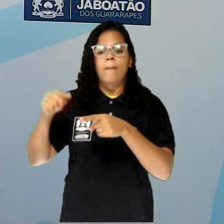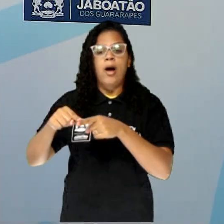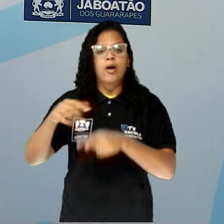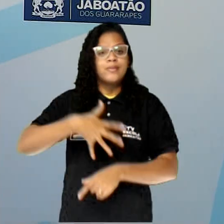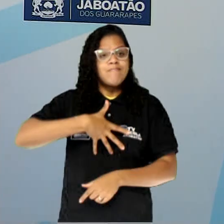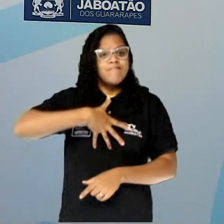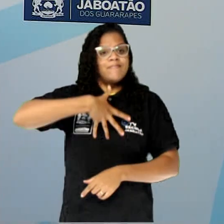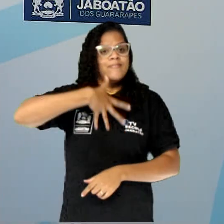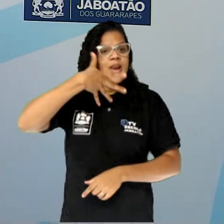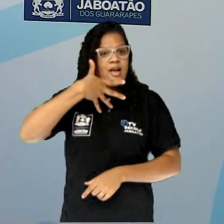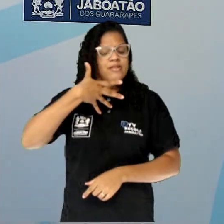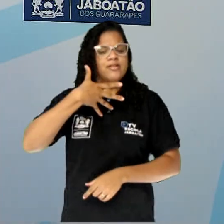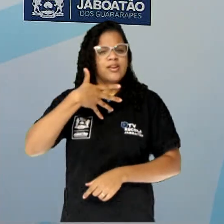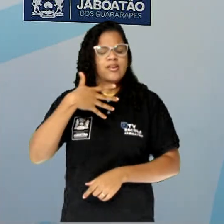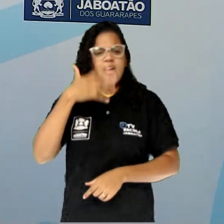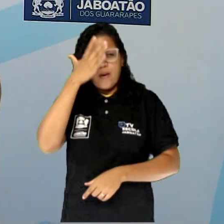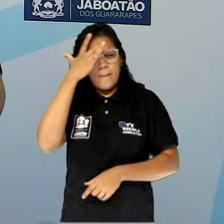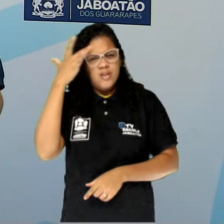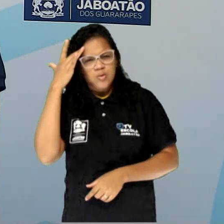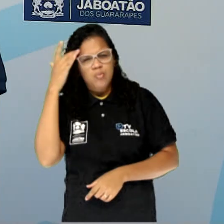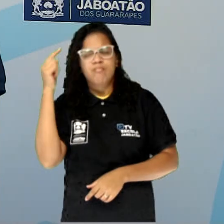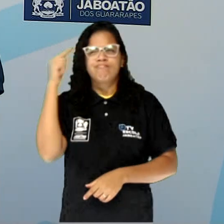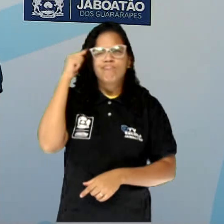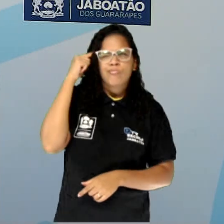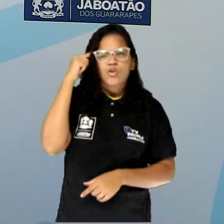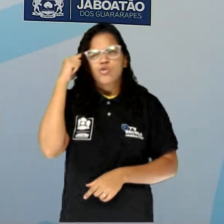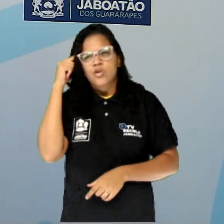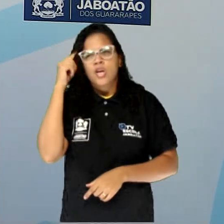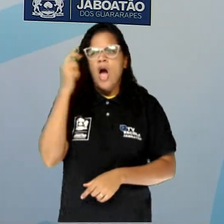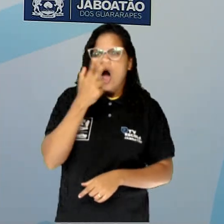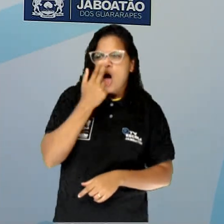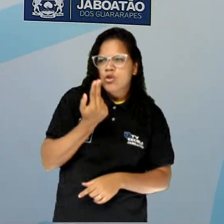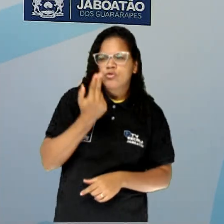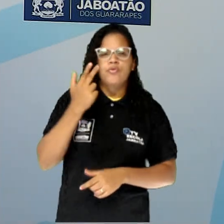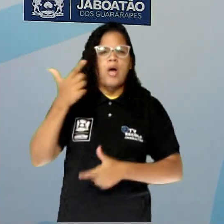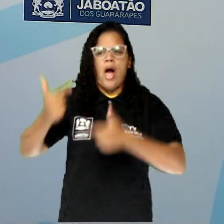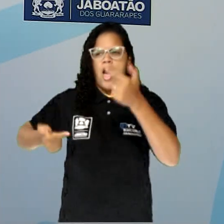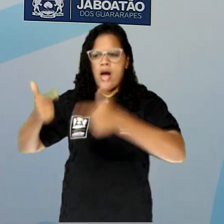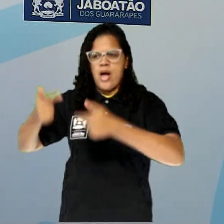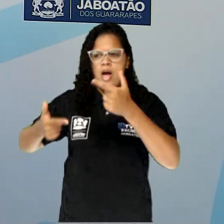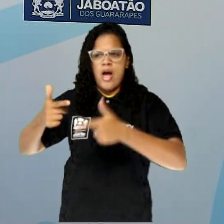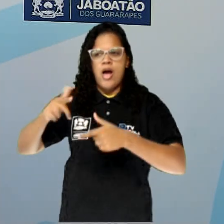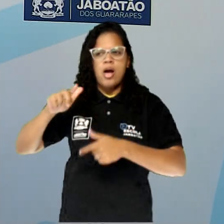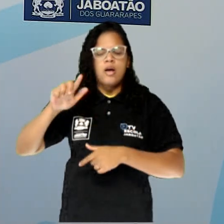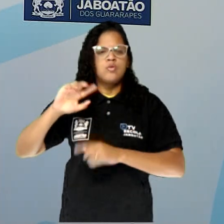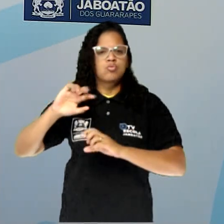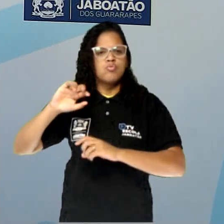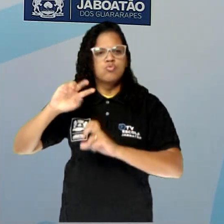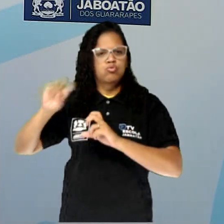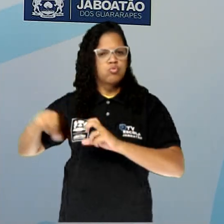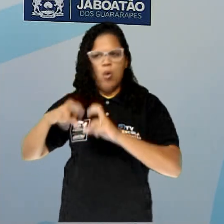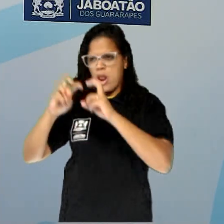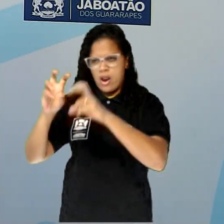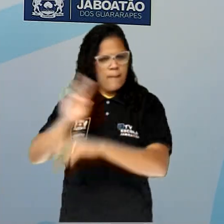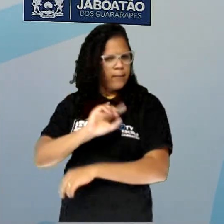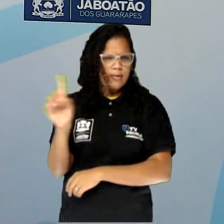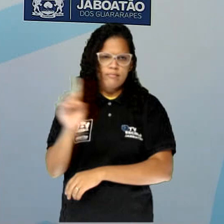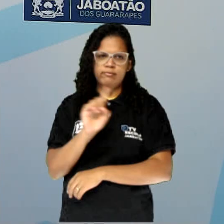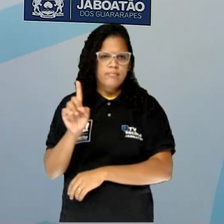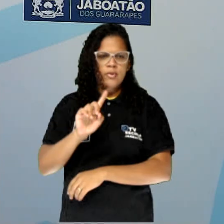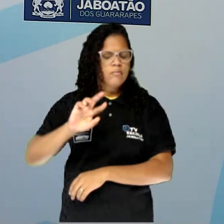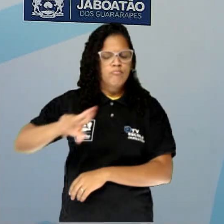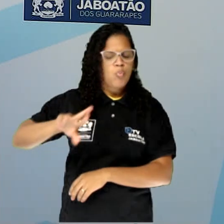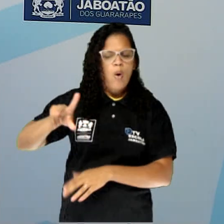a partir ali da batalha, né, dos Guararapes, mas não. Nas minhas pesquisas eu vi que